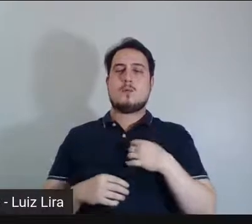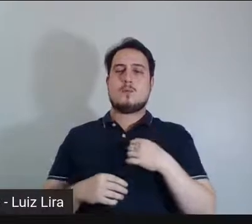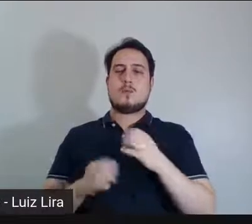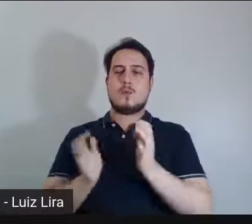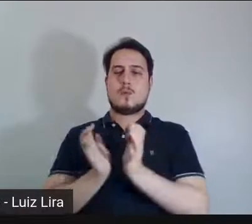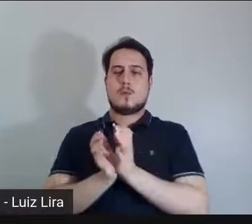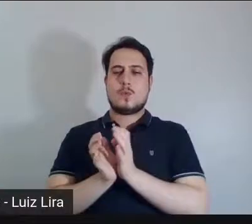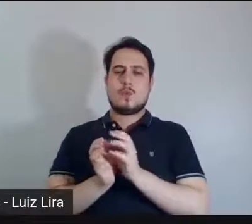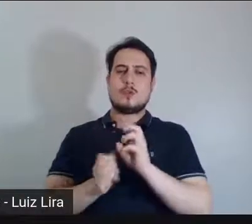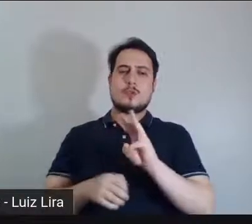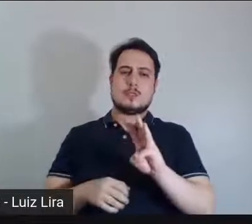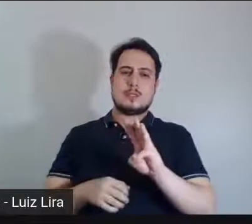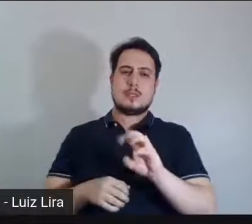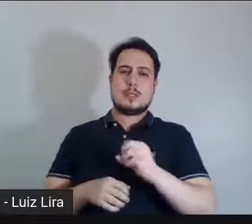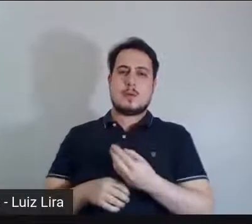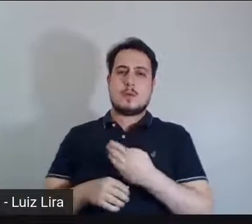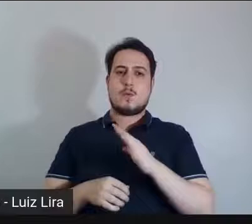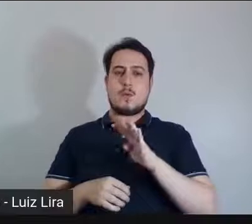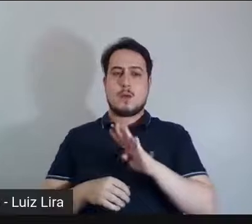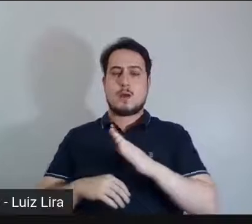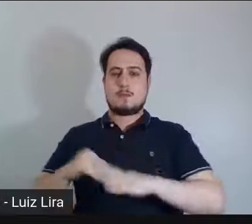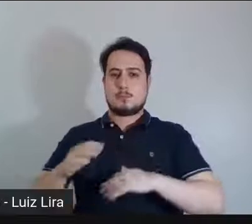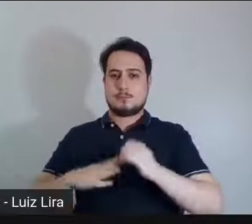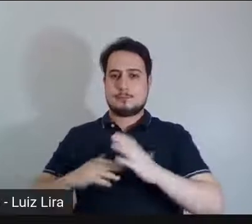ou 4 profissionais dando